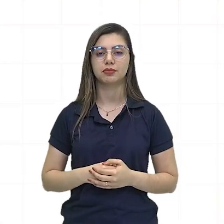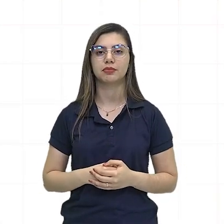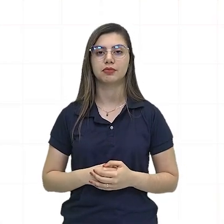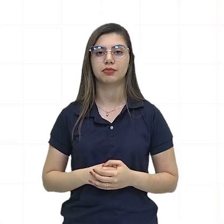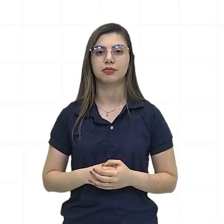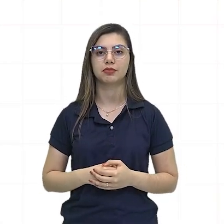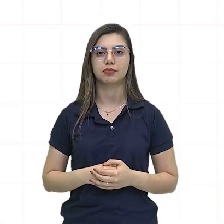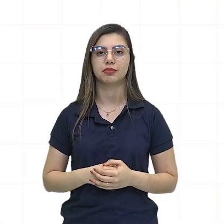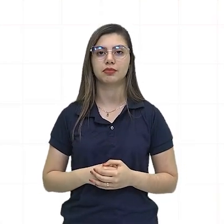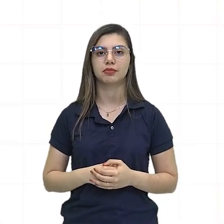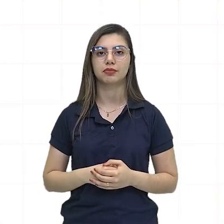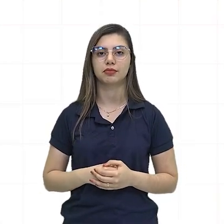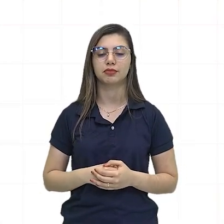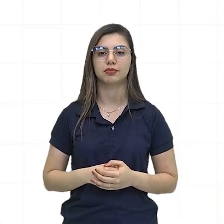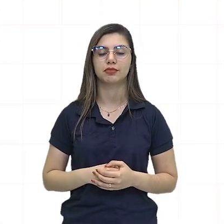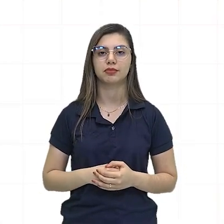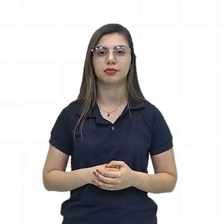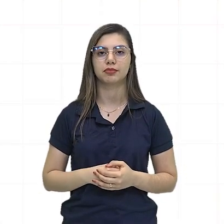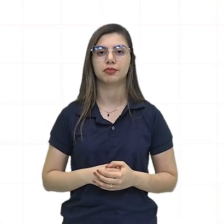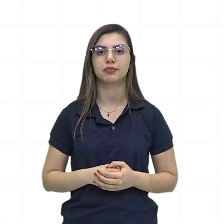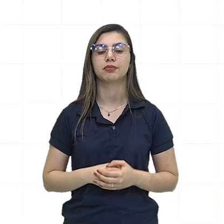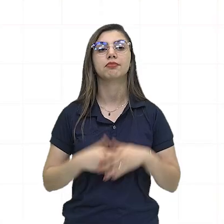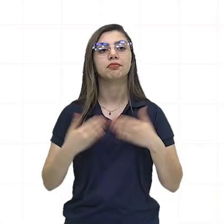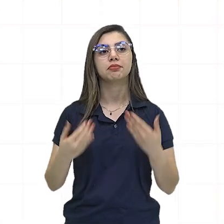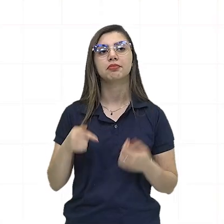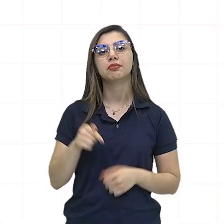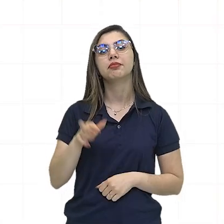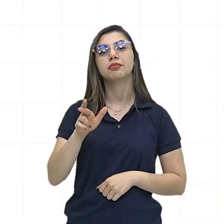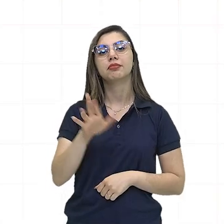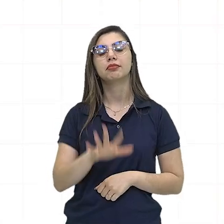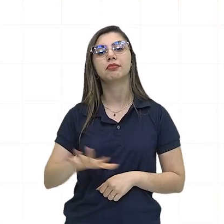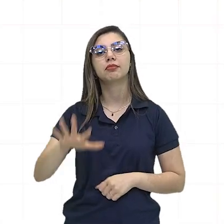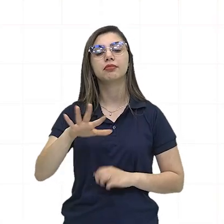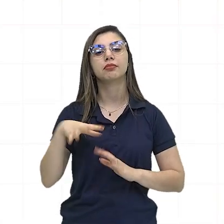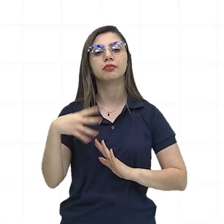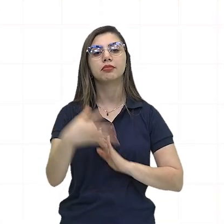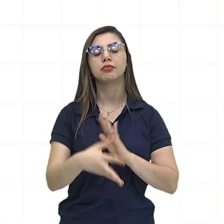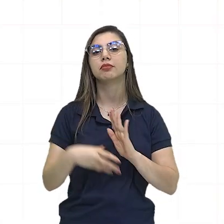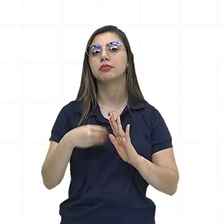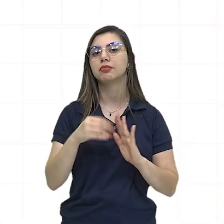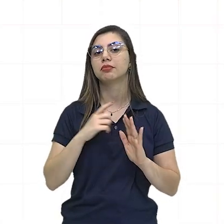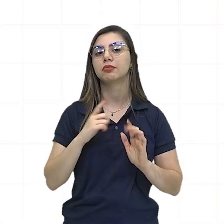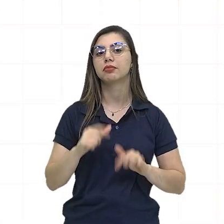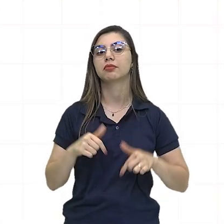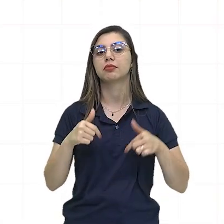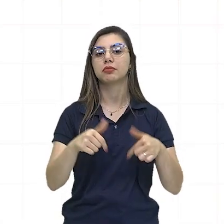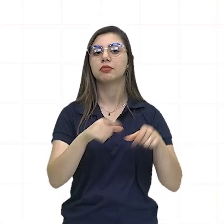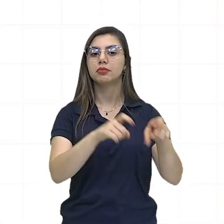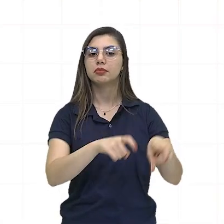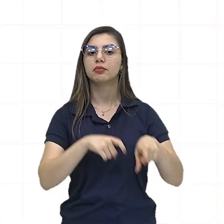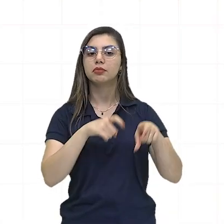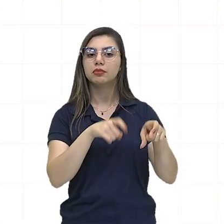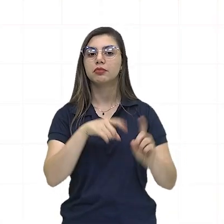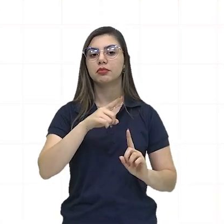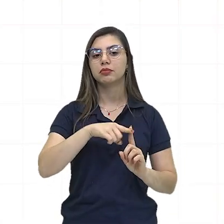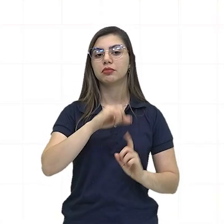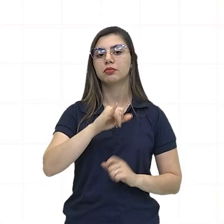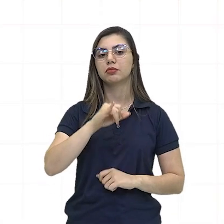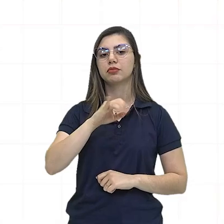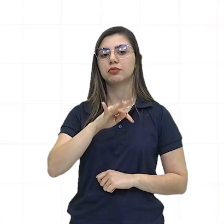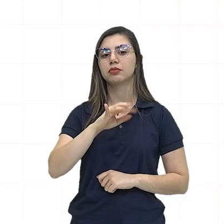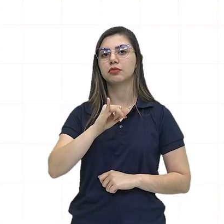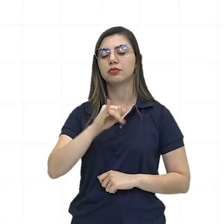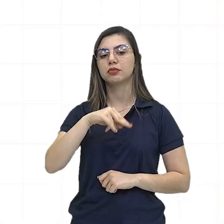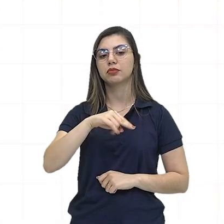Primeiro, vamos destacar o seguinte, que na região amazônica, a prática da agricultura itinerante, né,